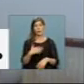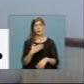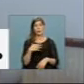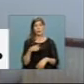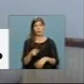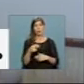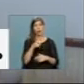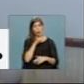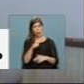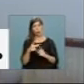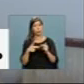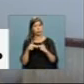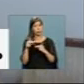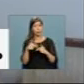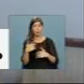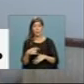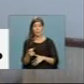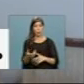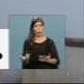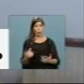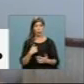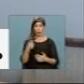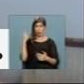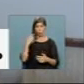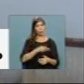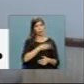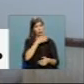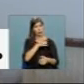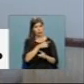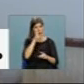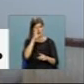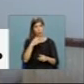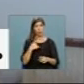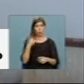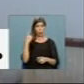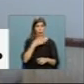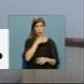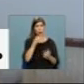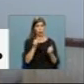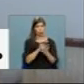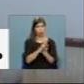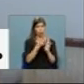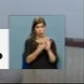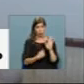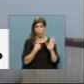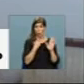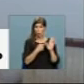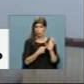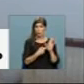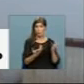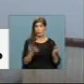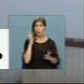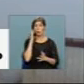para construir, o que é muito pouco. Eu ontem divulguei, como sabe, um jornal de um diário, qual era o